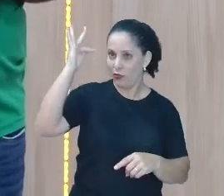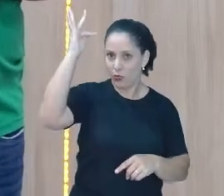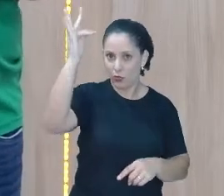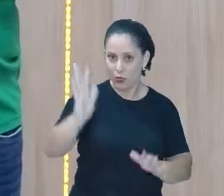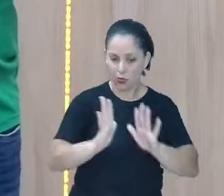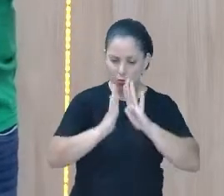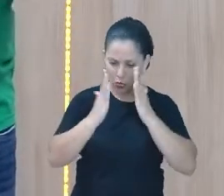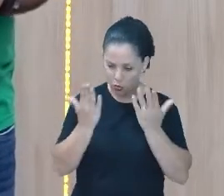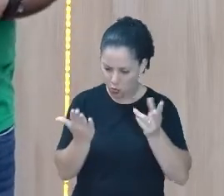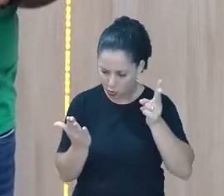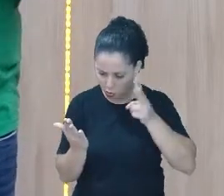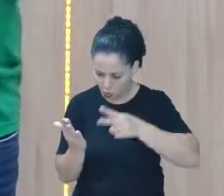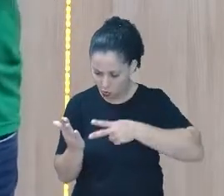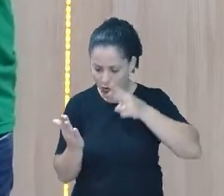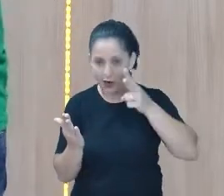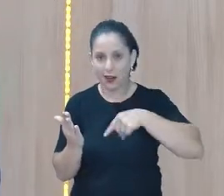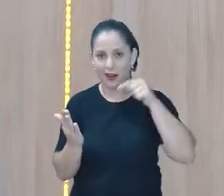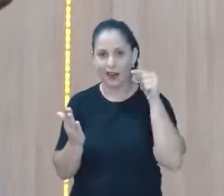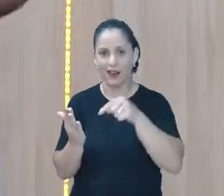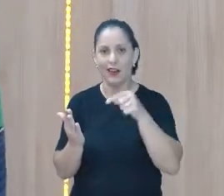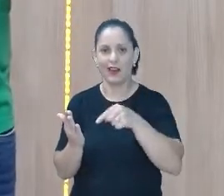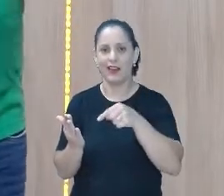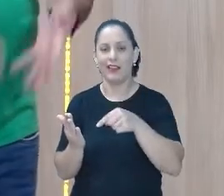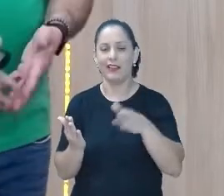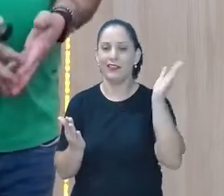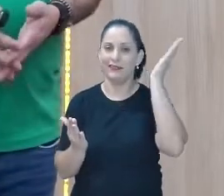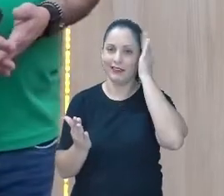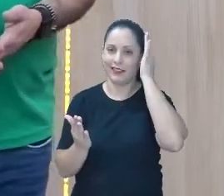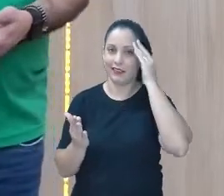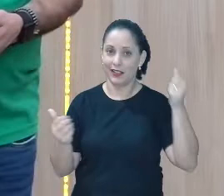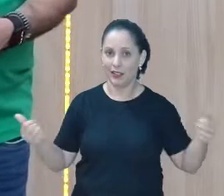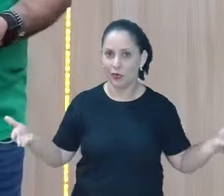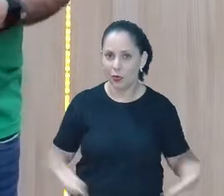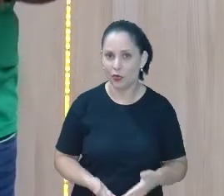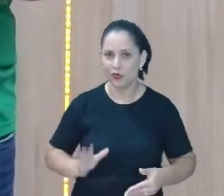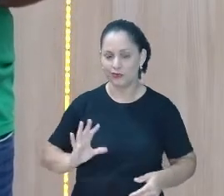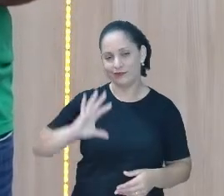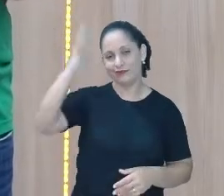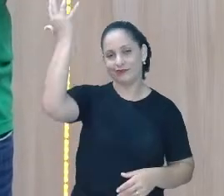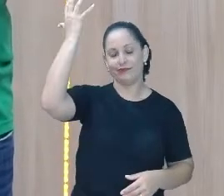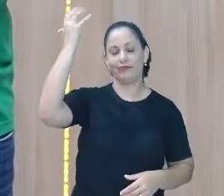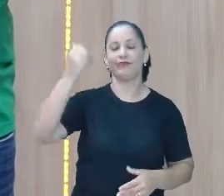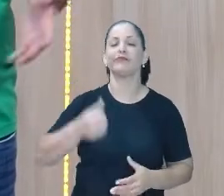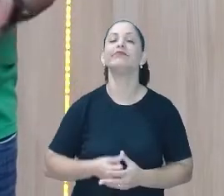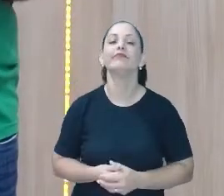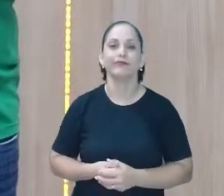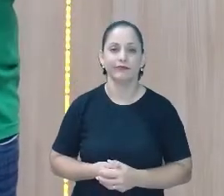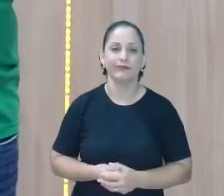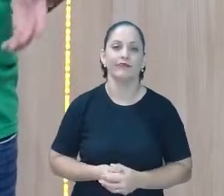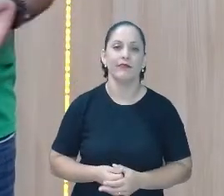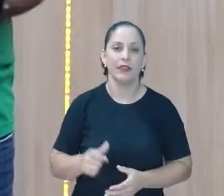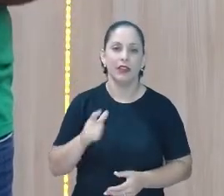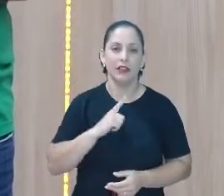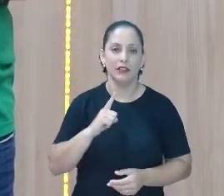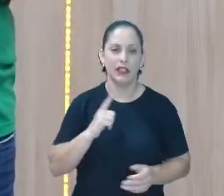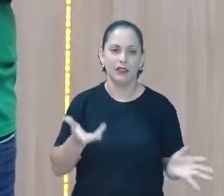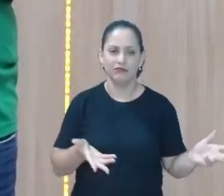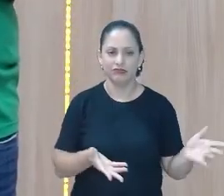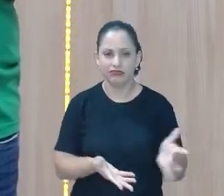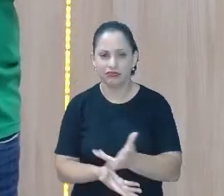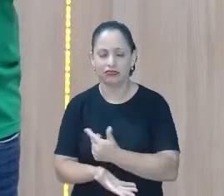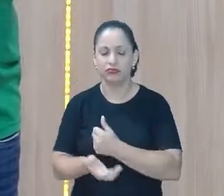elas possam também entender aquilo que hoje a gente está vivenciando, né, como fatos, episódios, né,